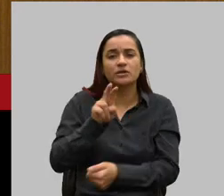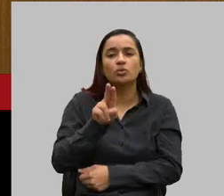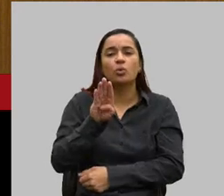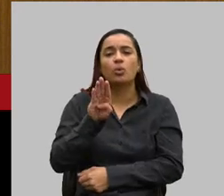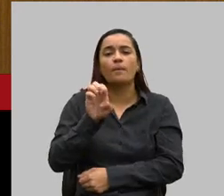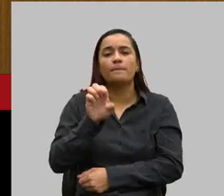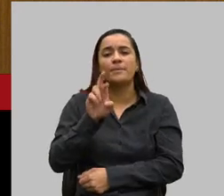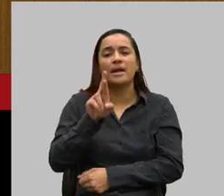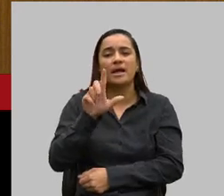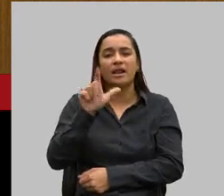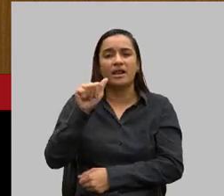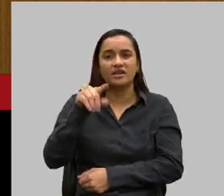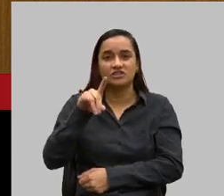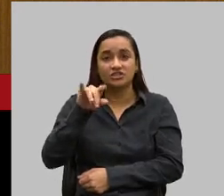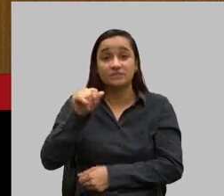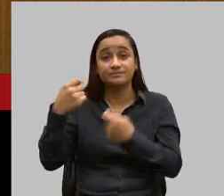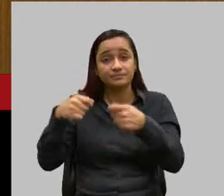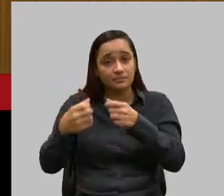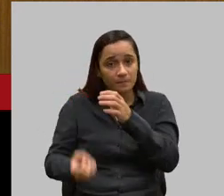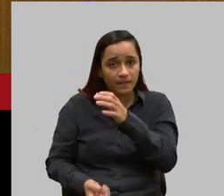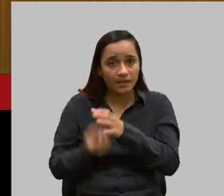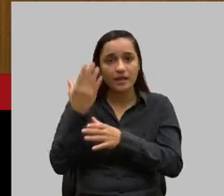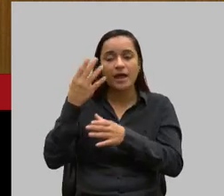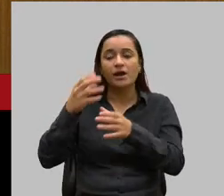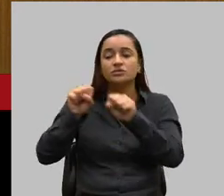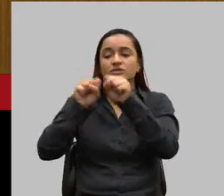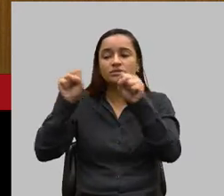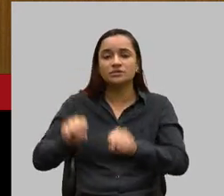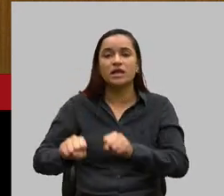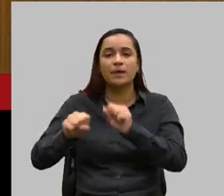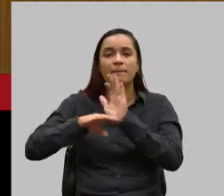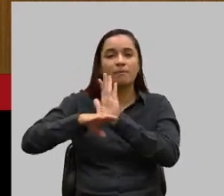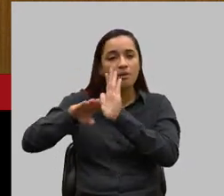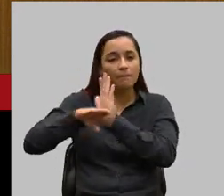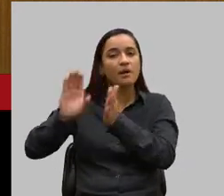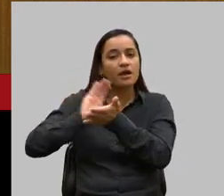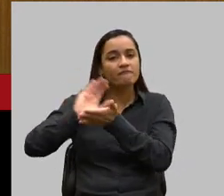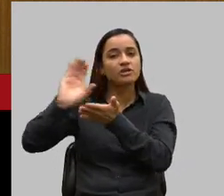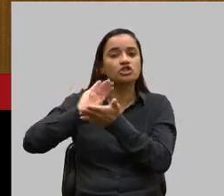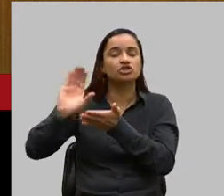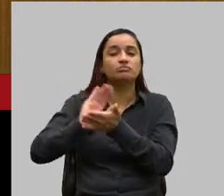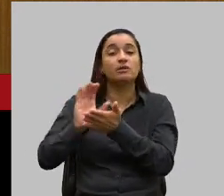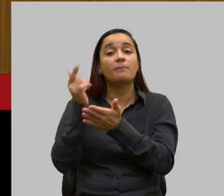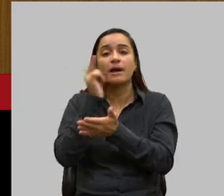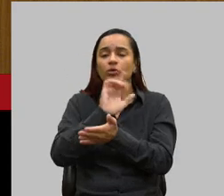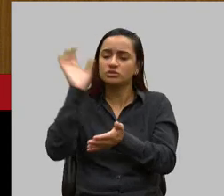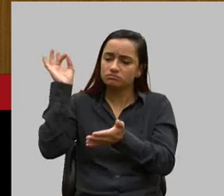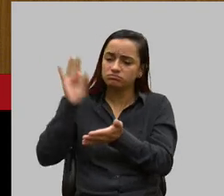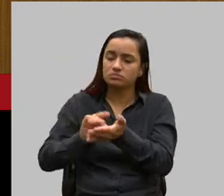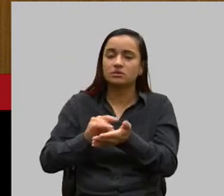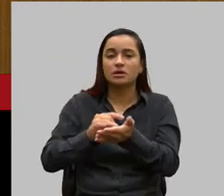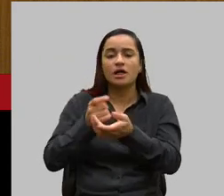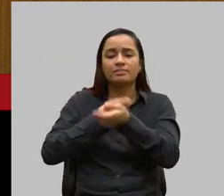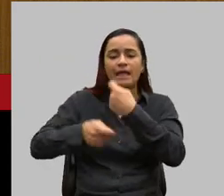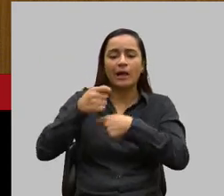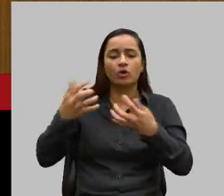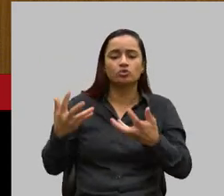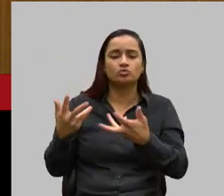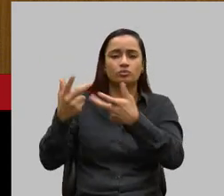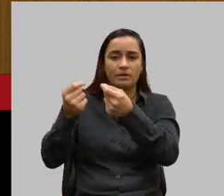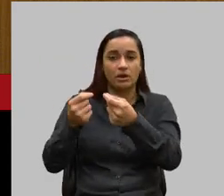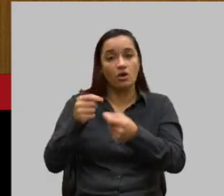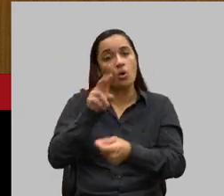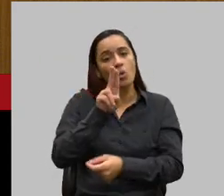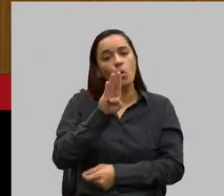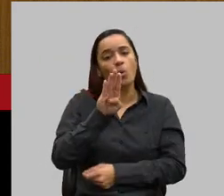investimentos naquela área para que a gente consiga de fato e criar um ambiente muito melhor de negócio naquela região Uberlândia é o Polo Com